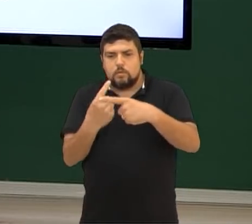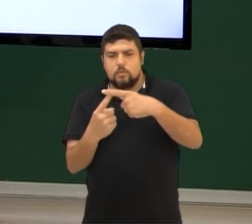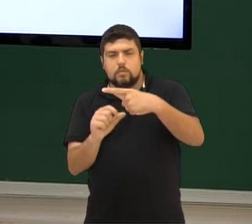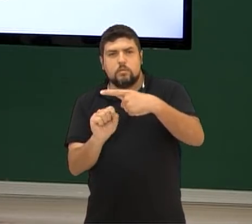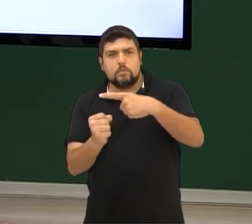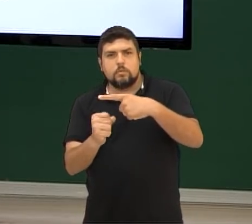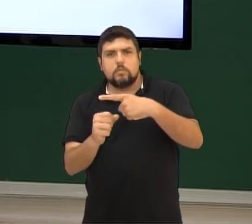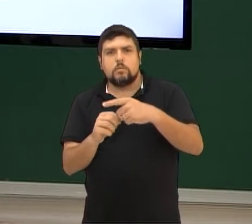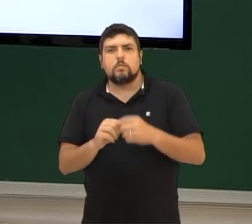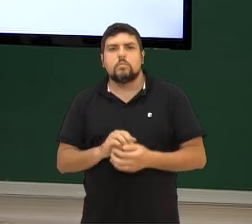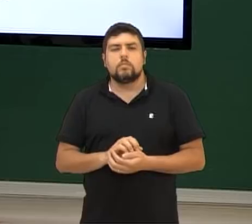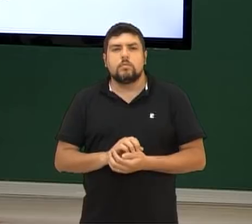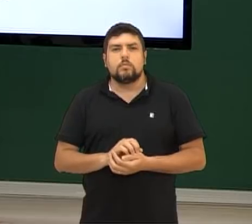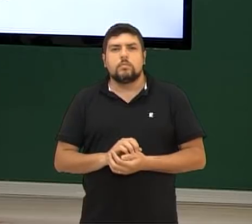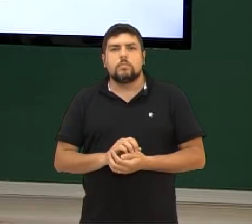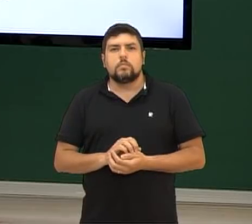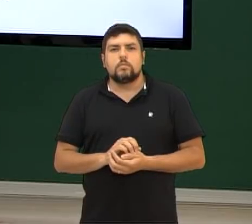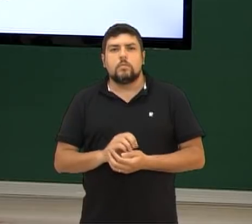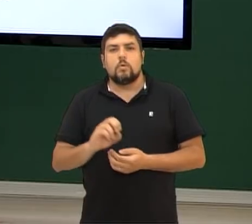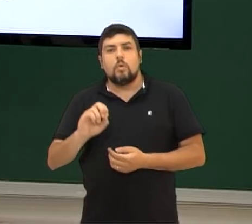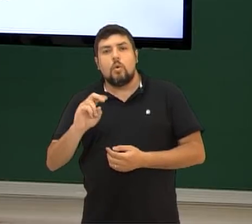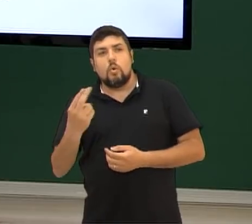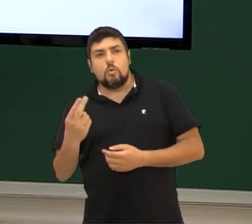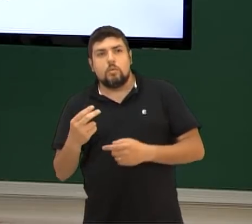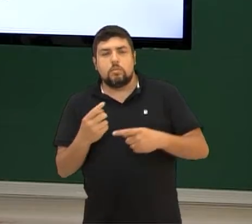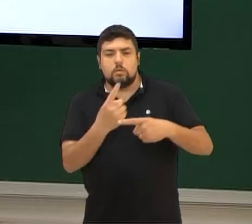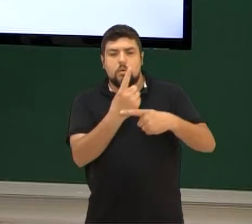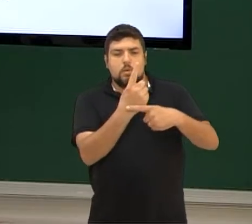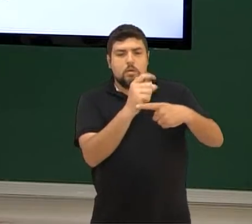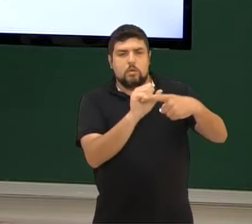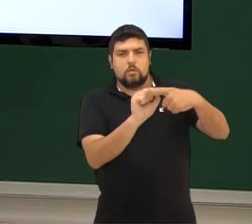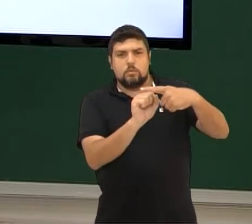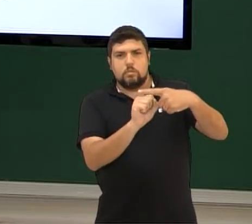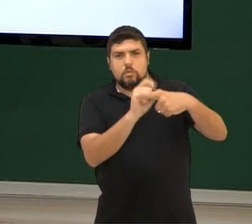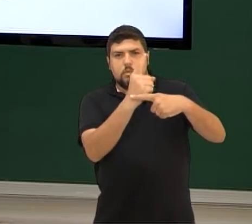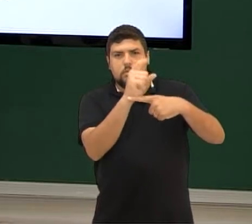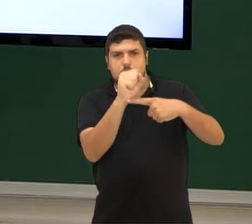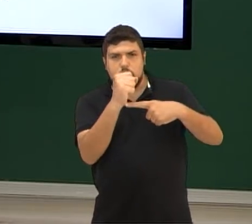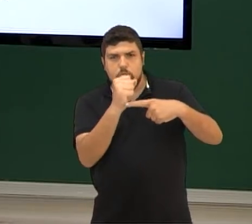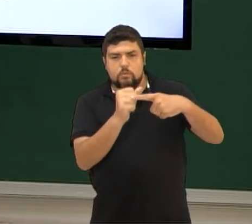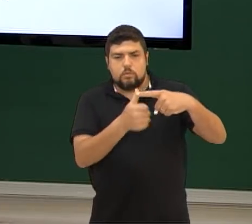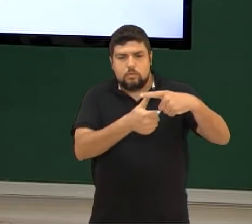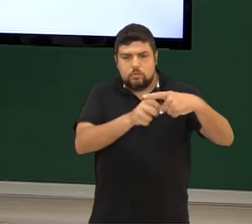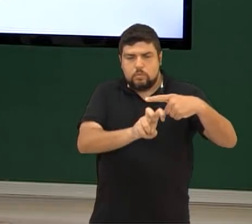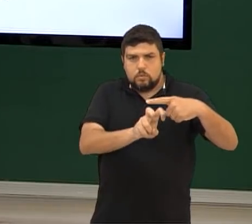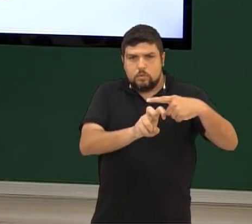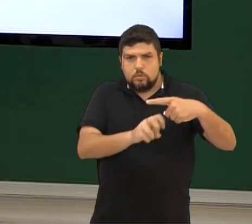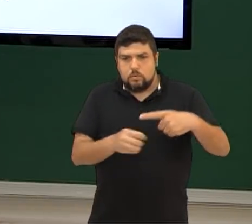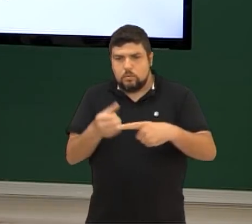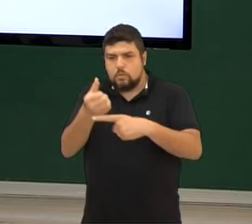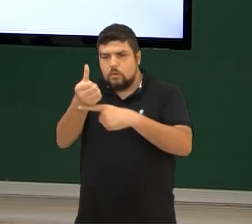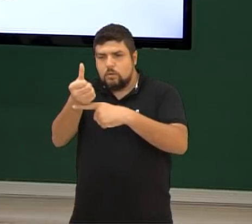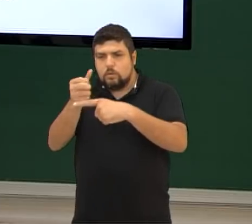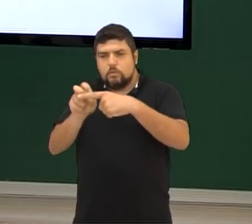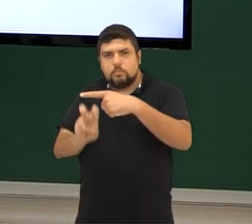ou 18 sobre 15 igual a 6 sobre 5.